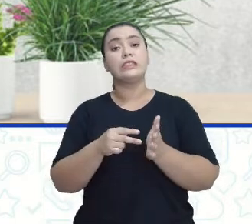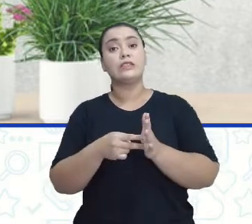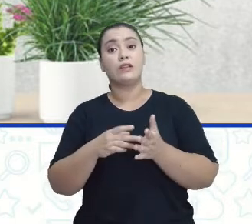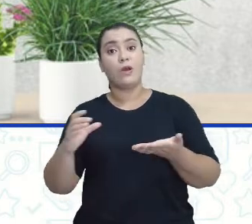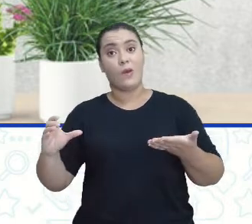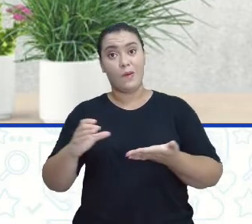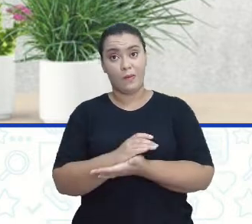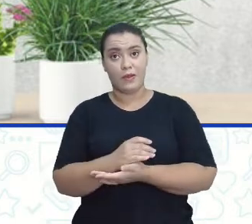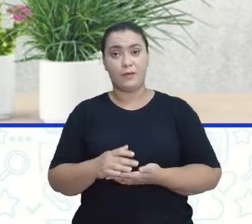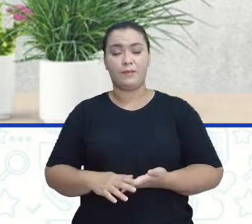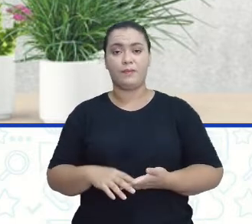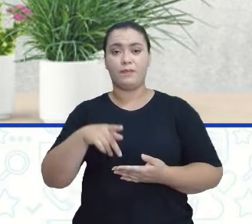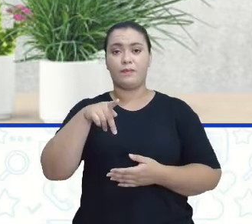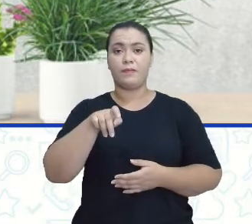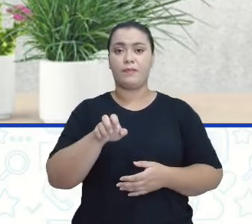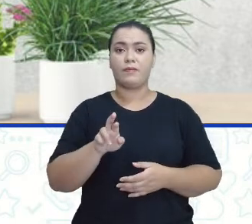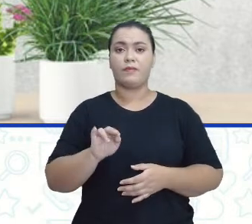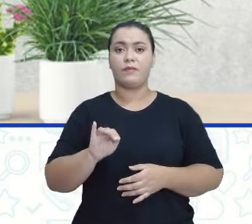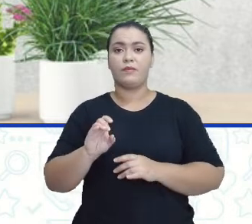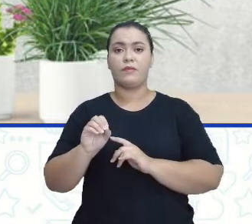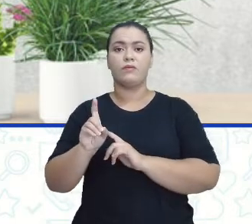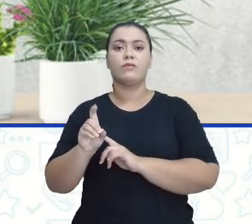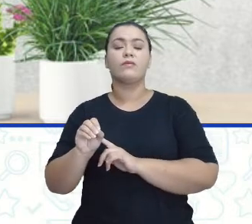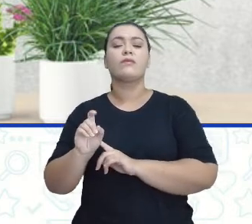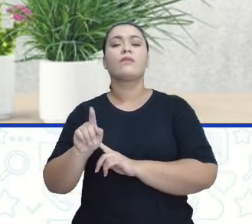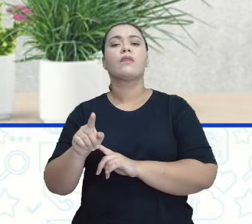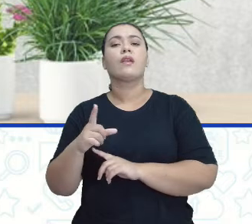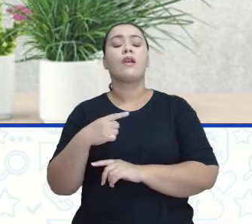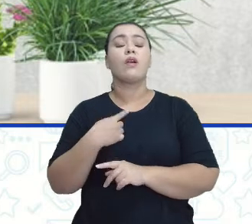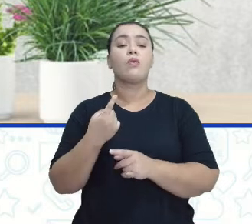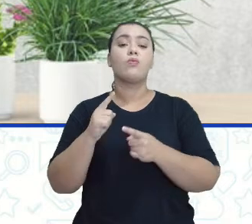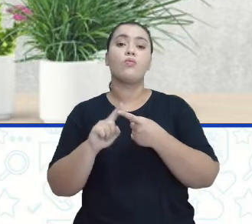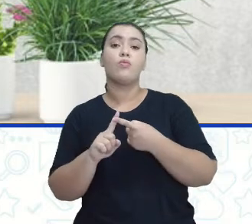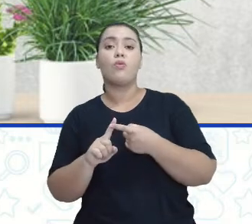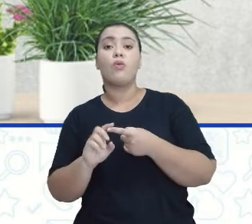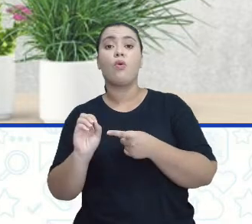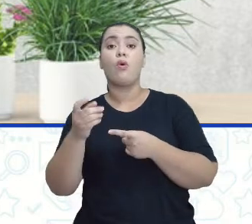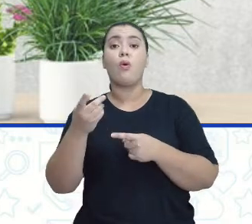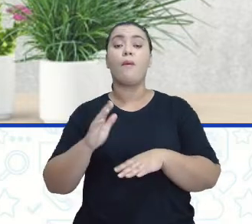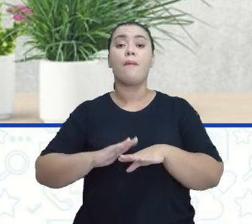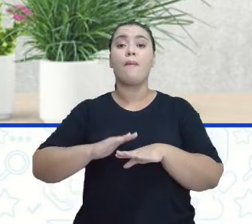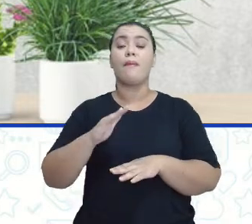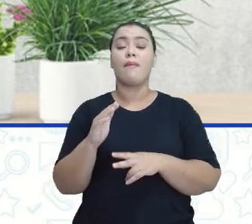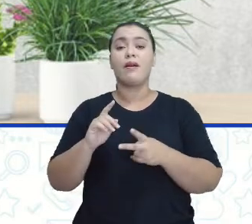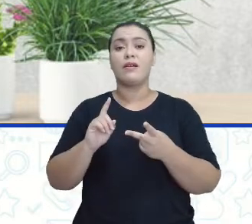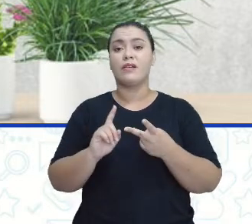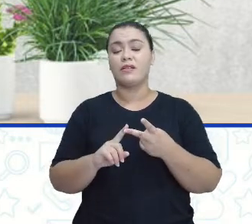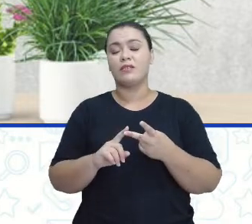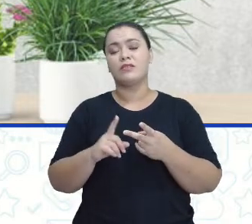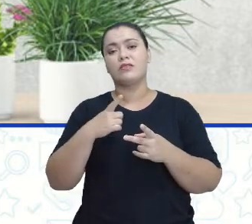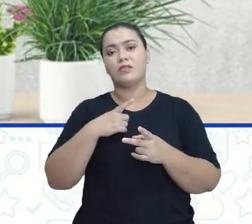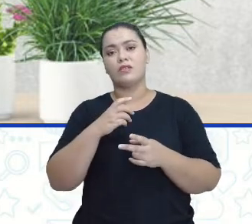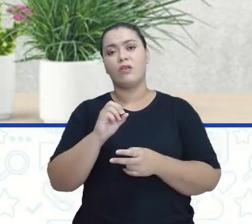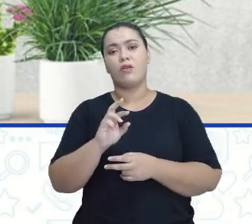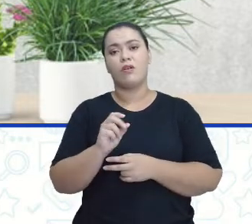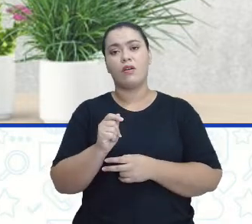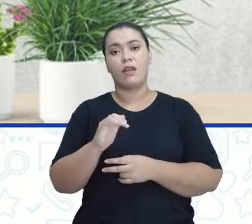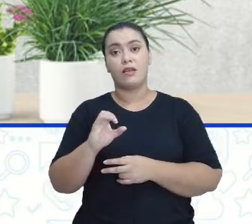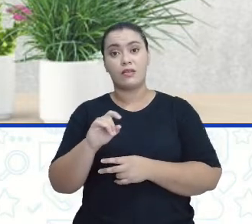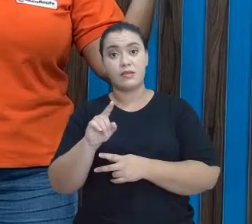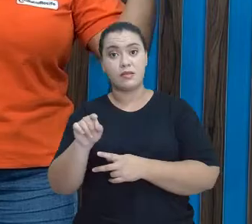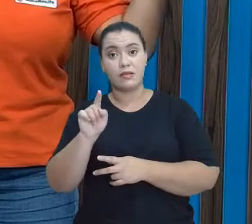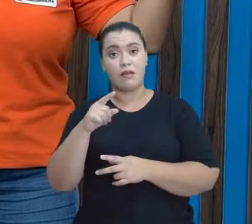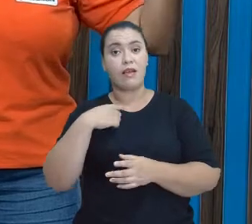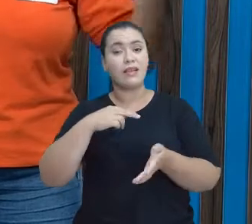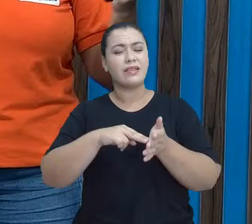o período é o enunciado que contém uma ou mais orações de sentido completo. E aí a gente vai depois, no